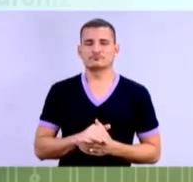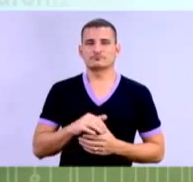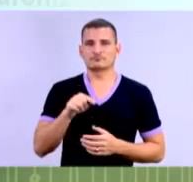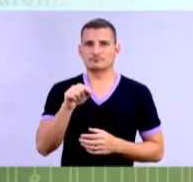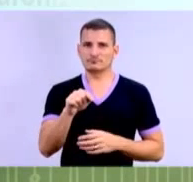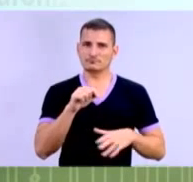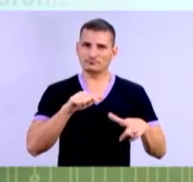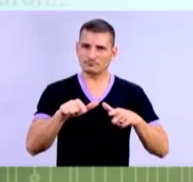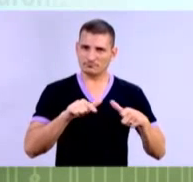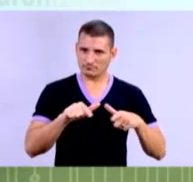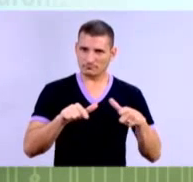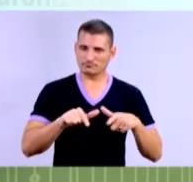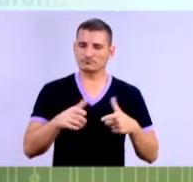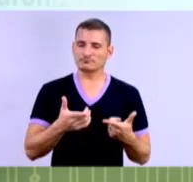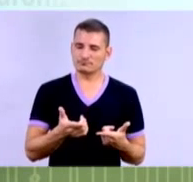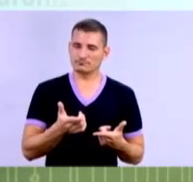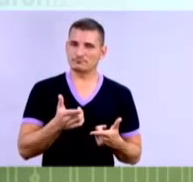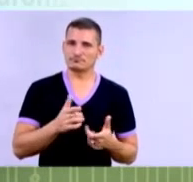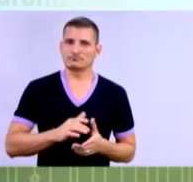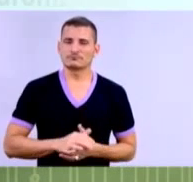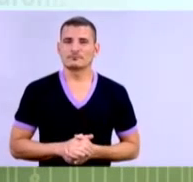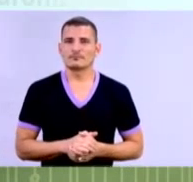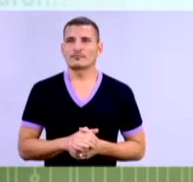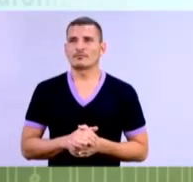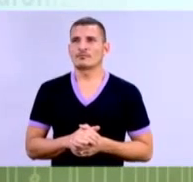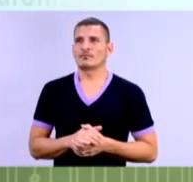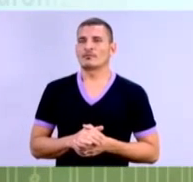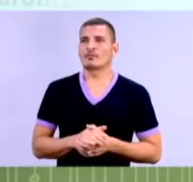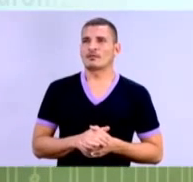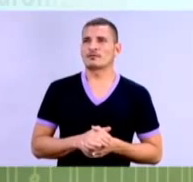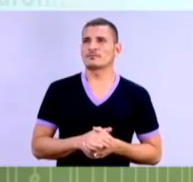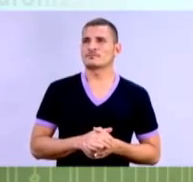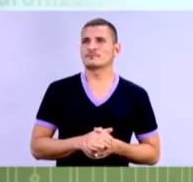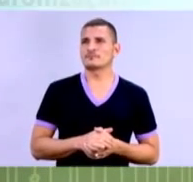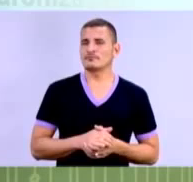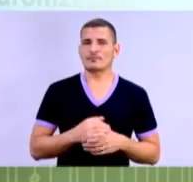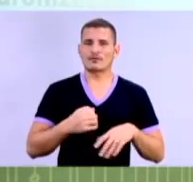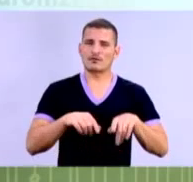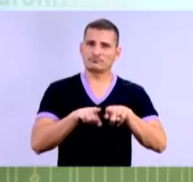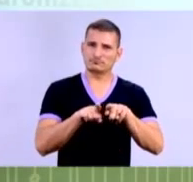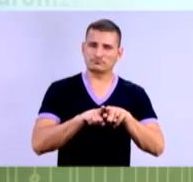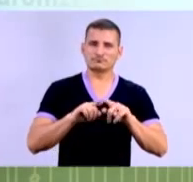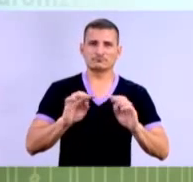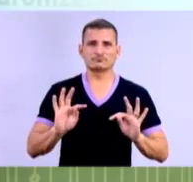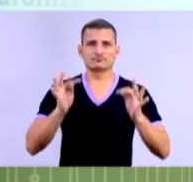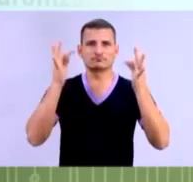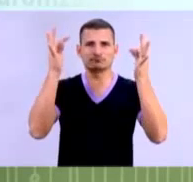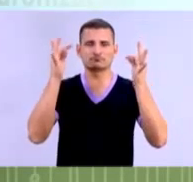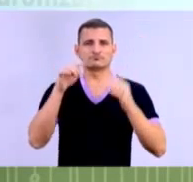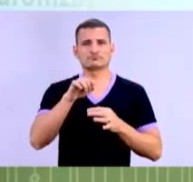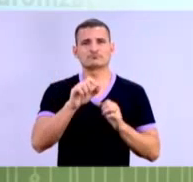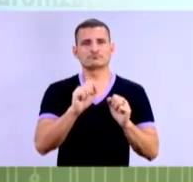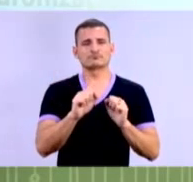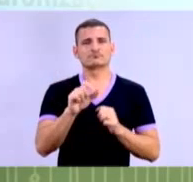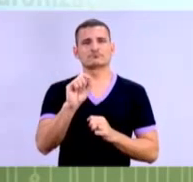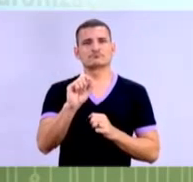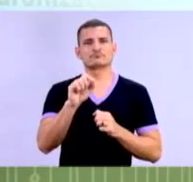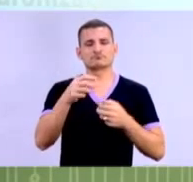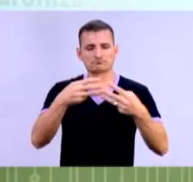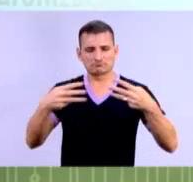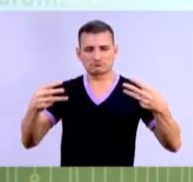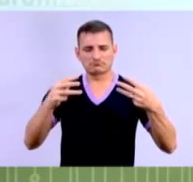trabalho, desenvolver desse trabalho, e também com que as tecnologias pudessem desenvolver em cima de um meio físico